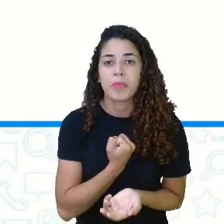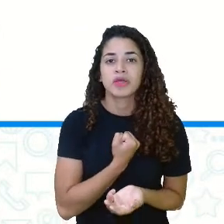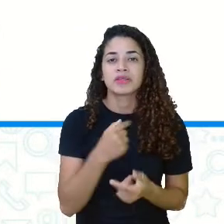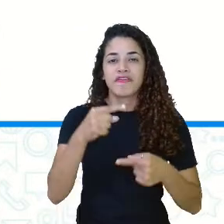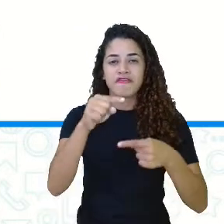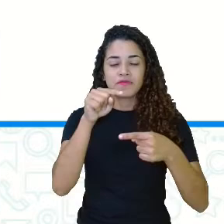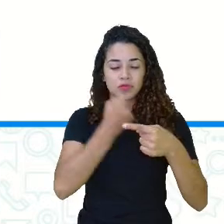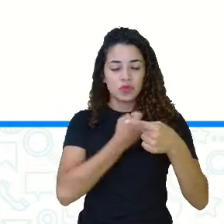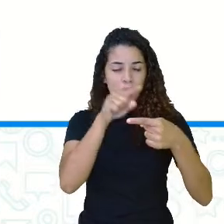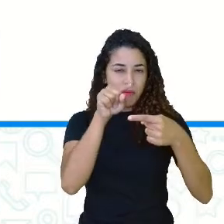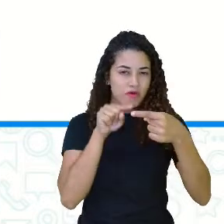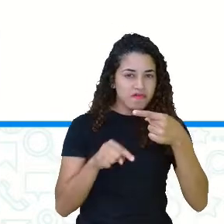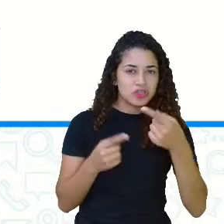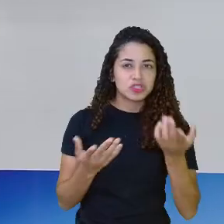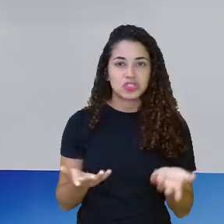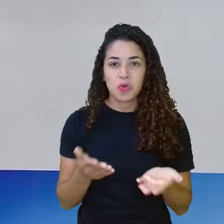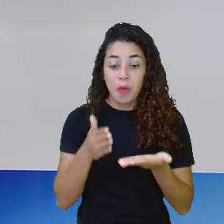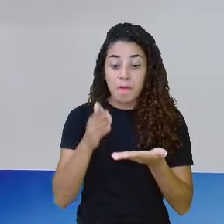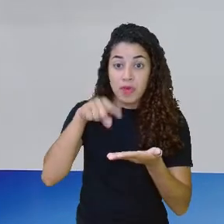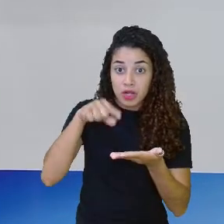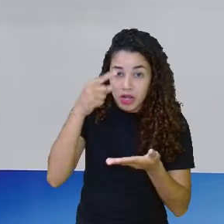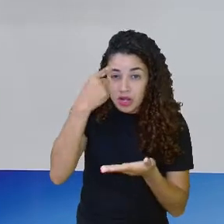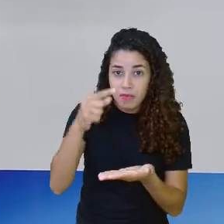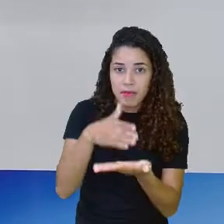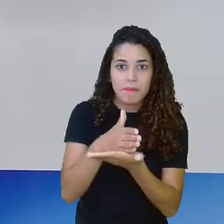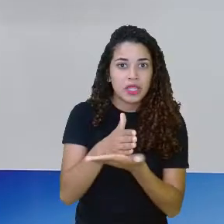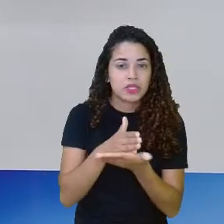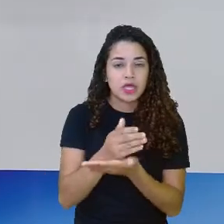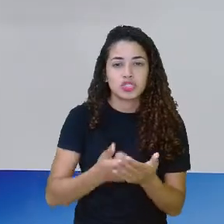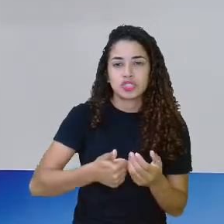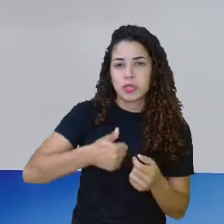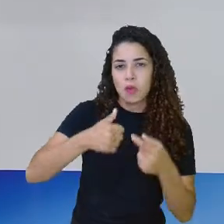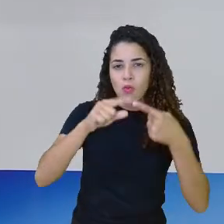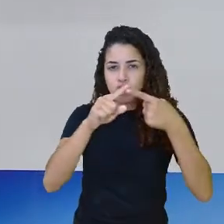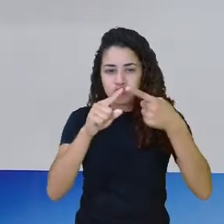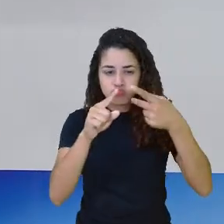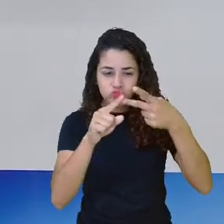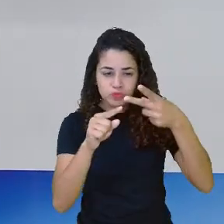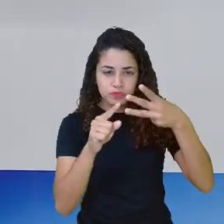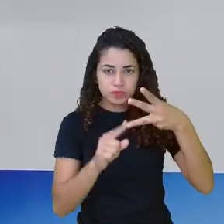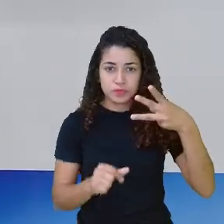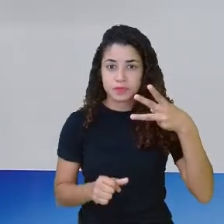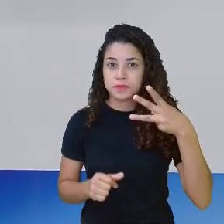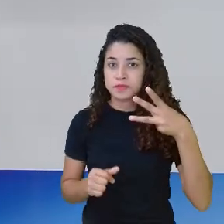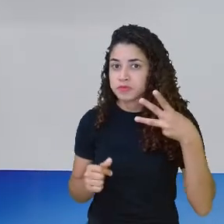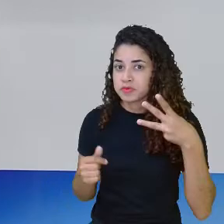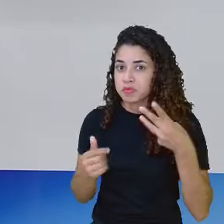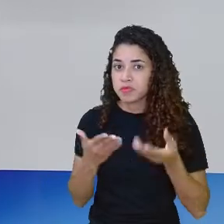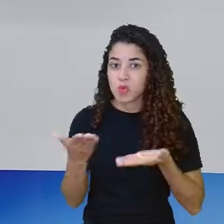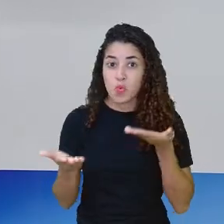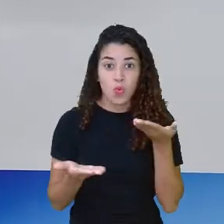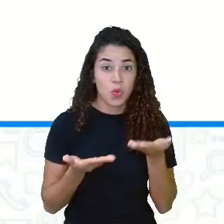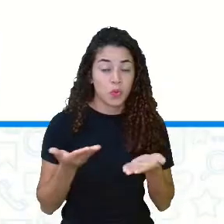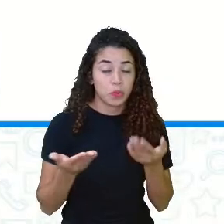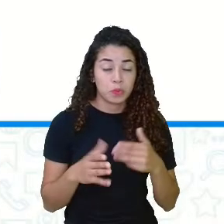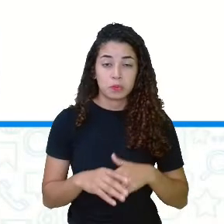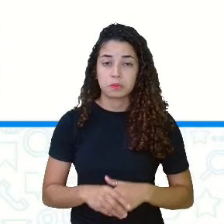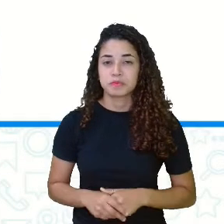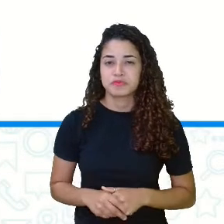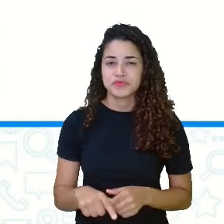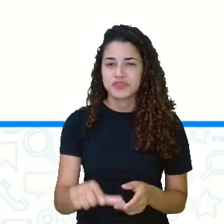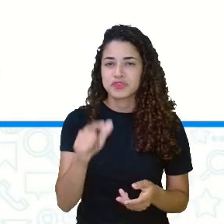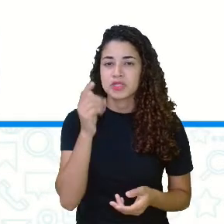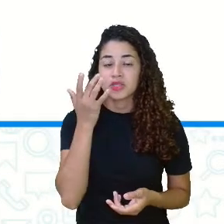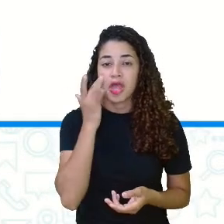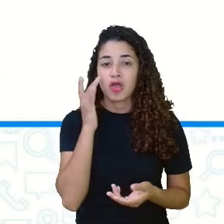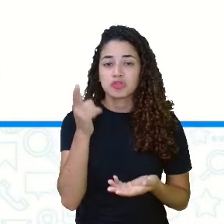que está me dizendo que é a metade? É o 1, é o 2 ou é o 3? O que é que